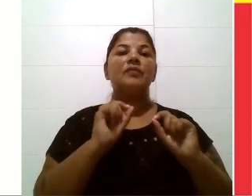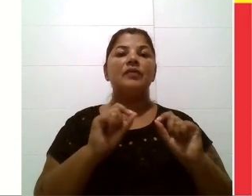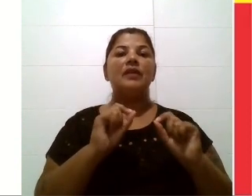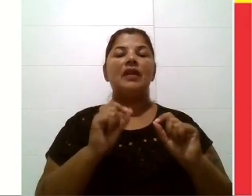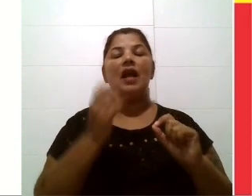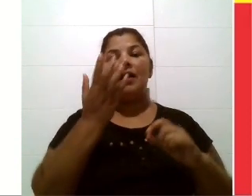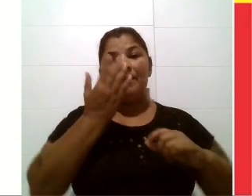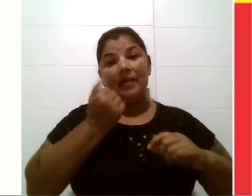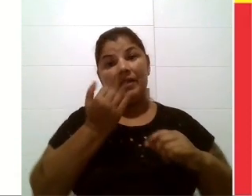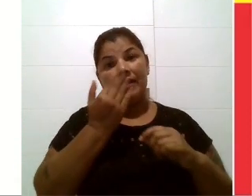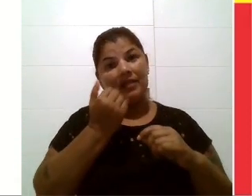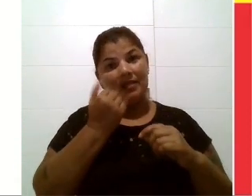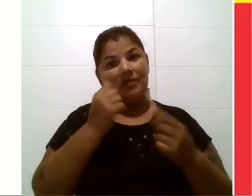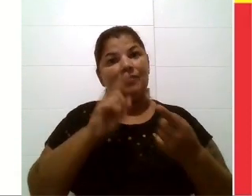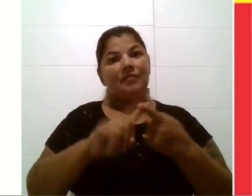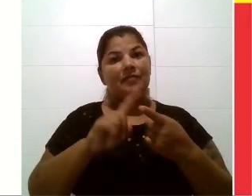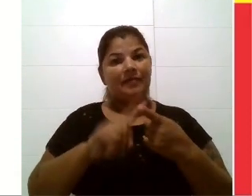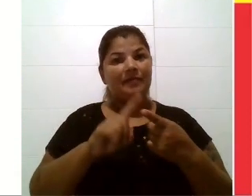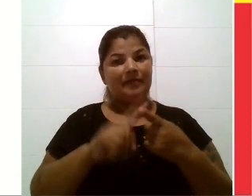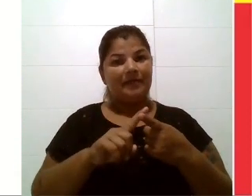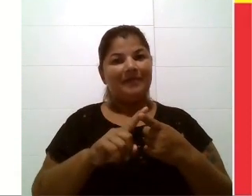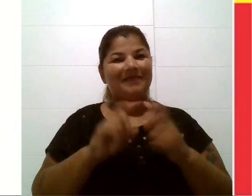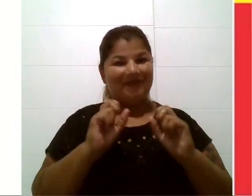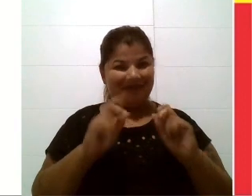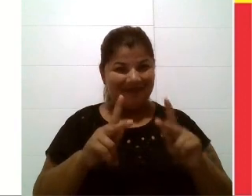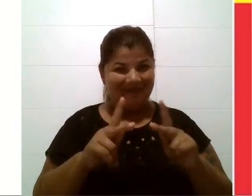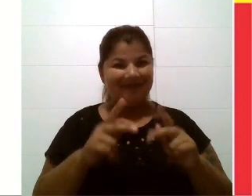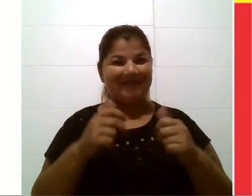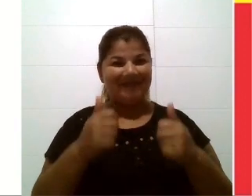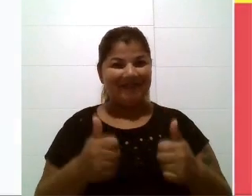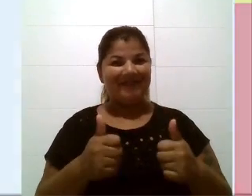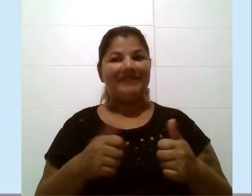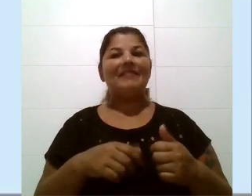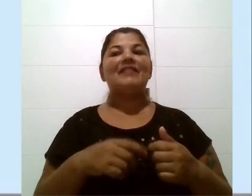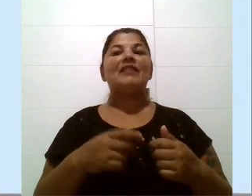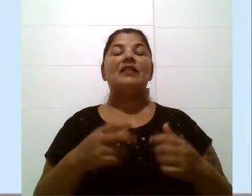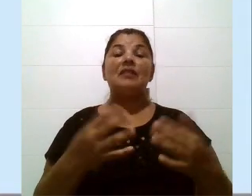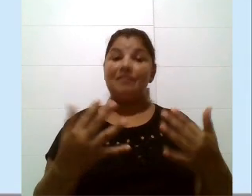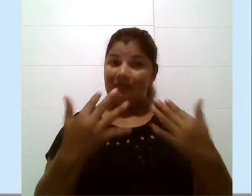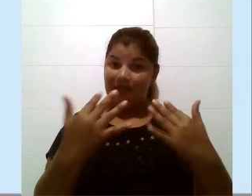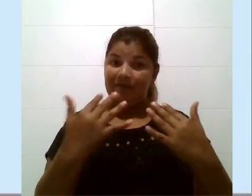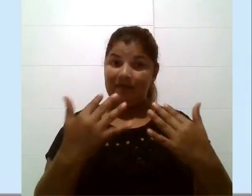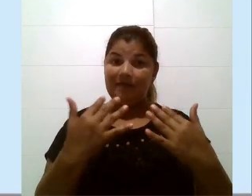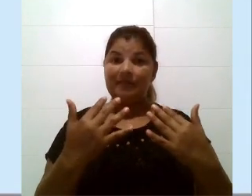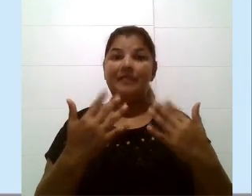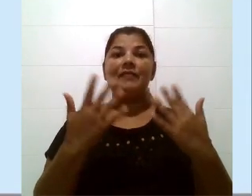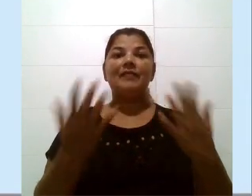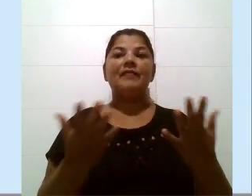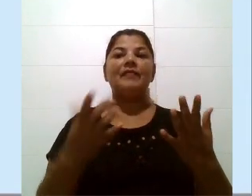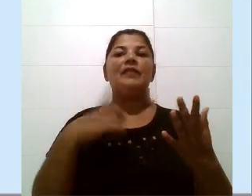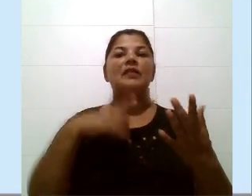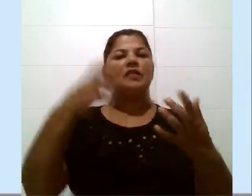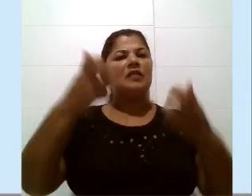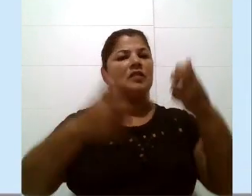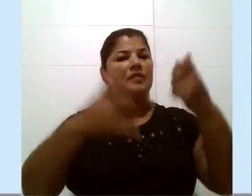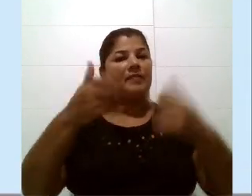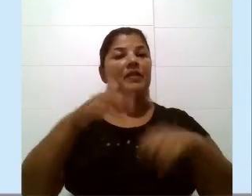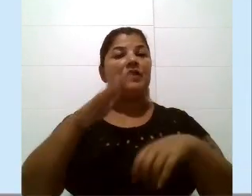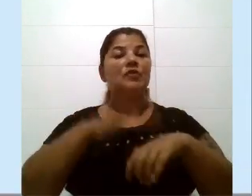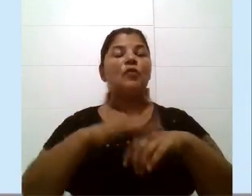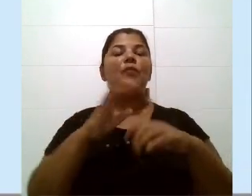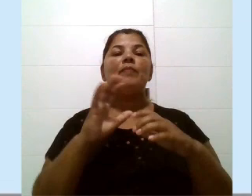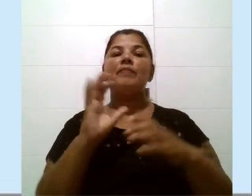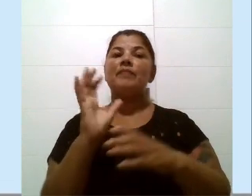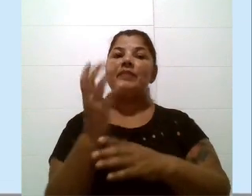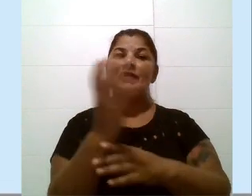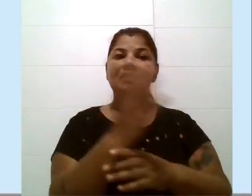de alimentação também. Ok, sexto ano, vamos continuar. Olha para mim. A gente está falando aí, né, sobre esses ambientes urbanos e eu